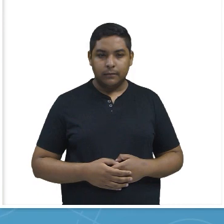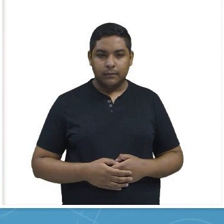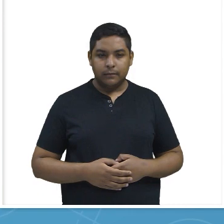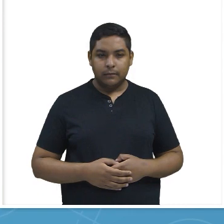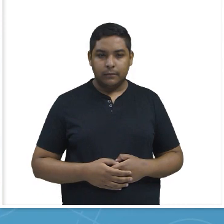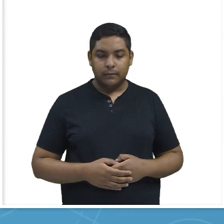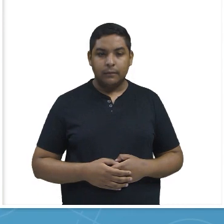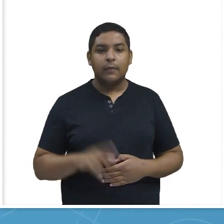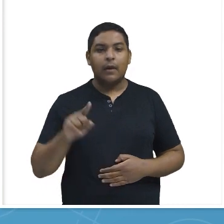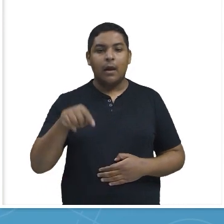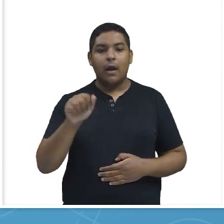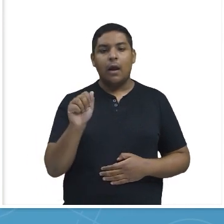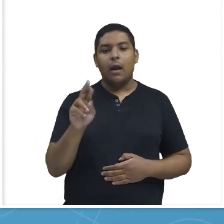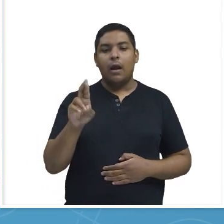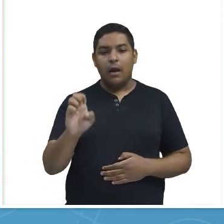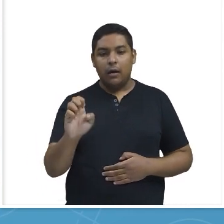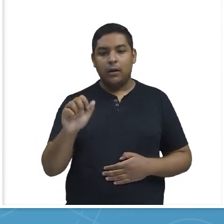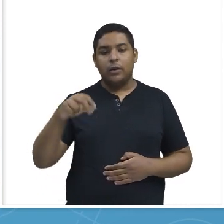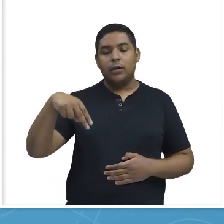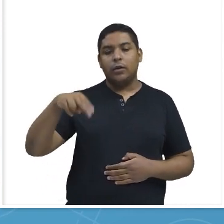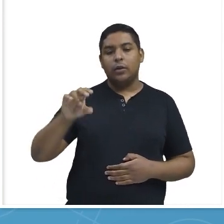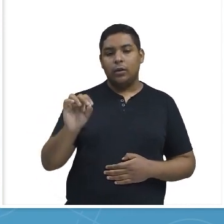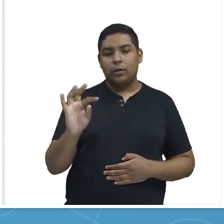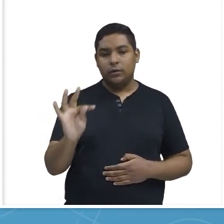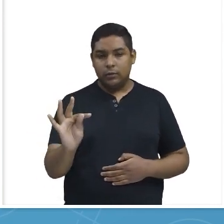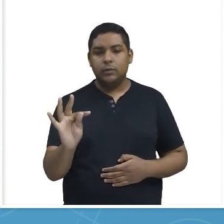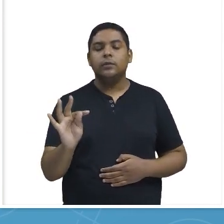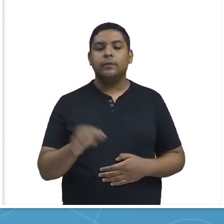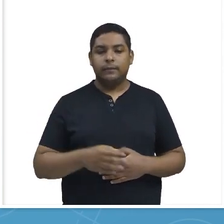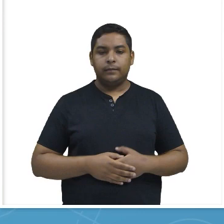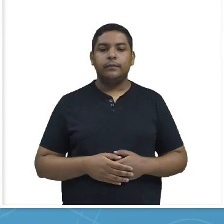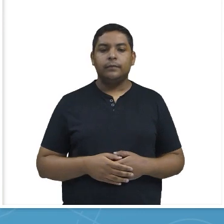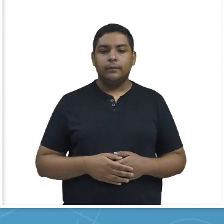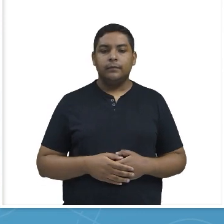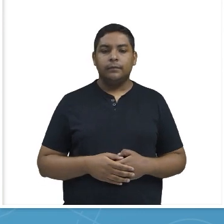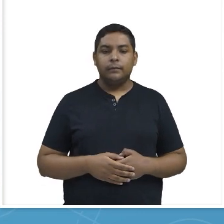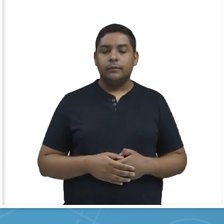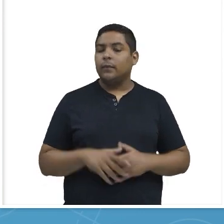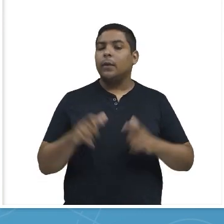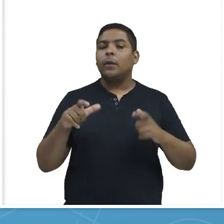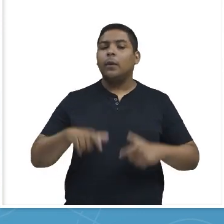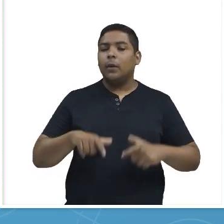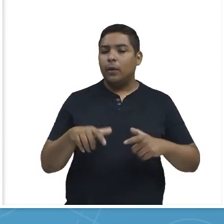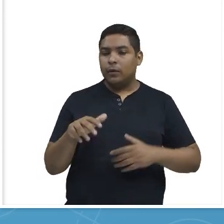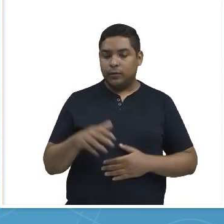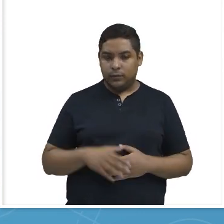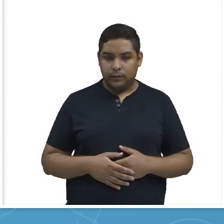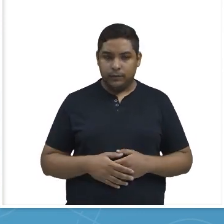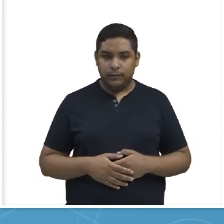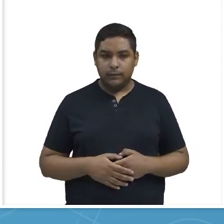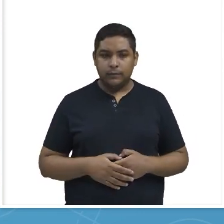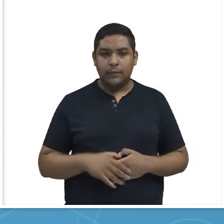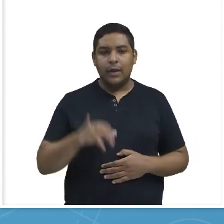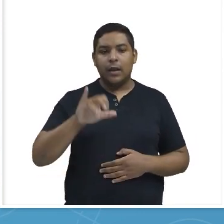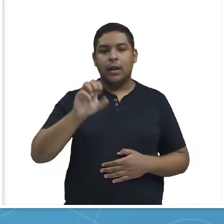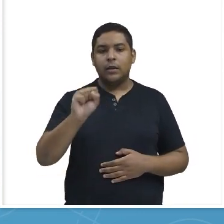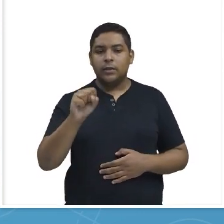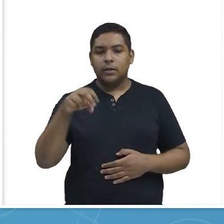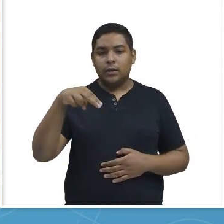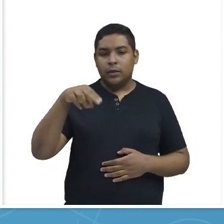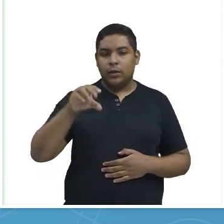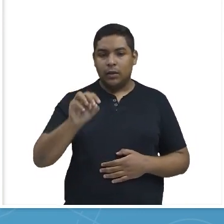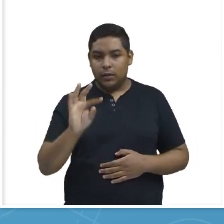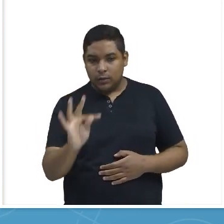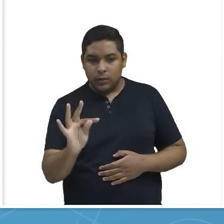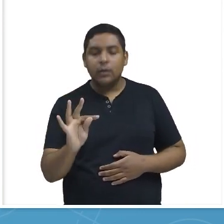are not. Logo depois do verbo to be. Na letter C, onde ficou? Is not. Logo